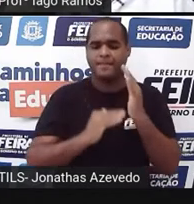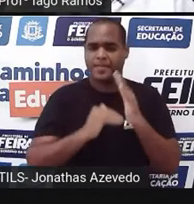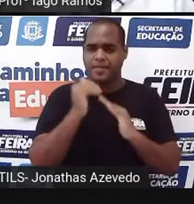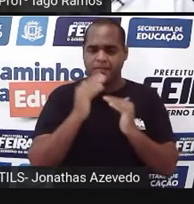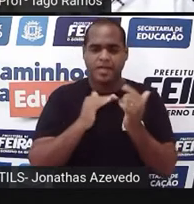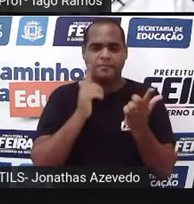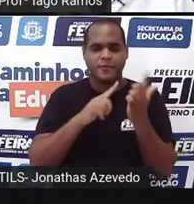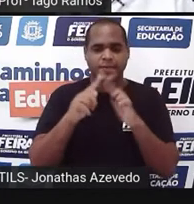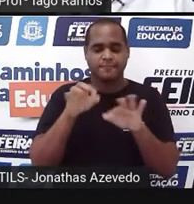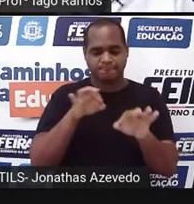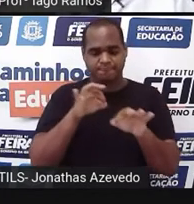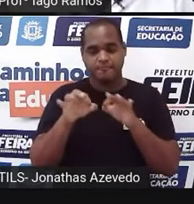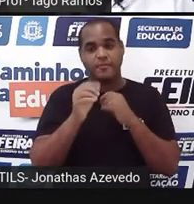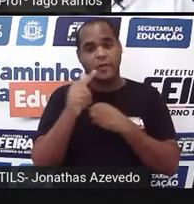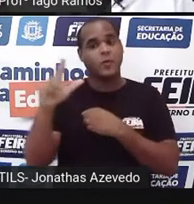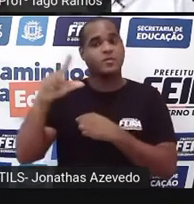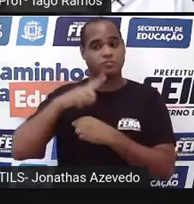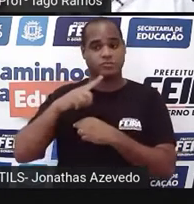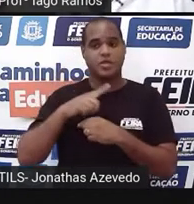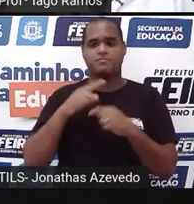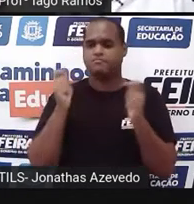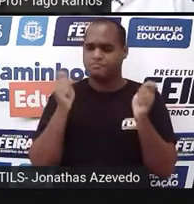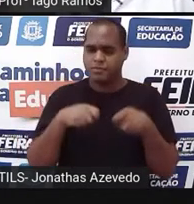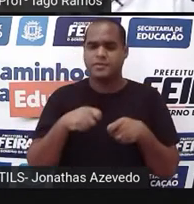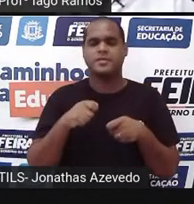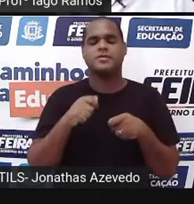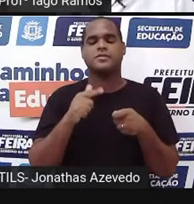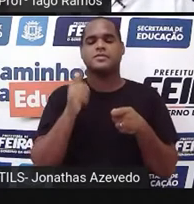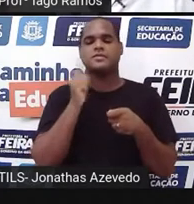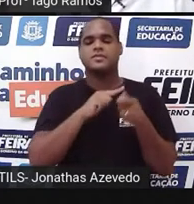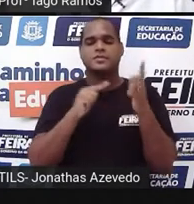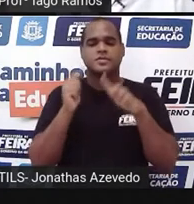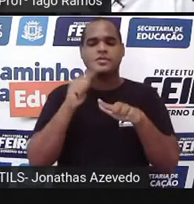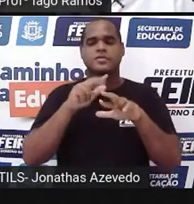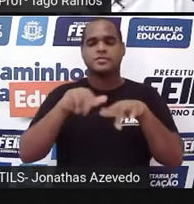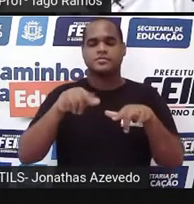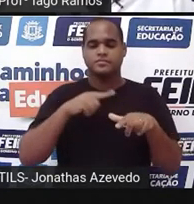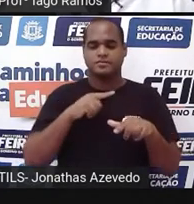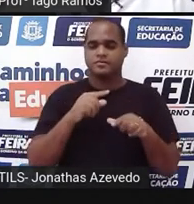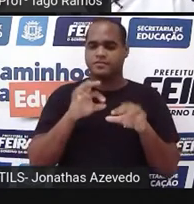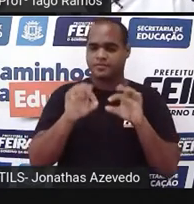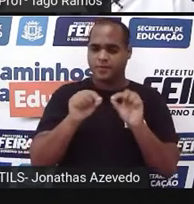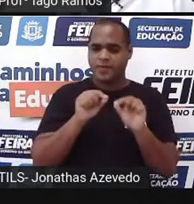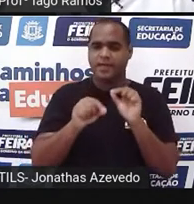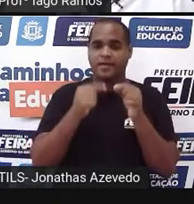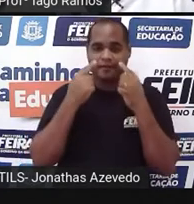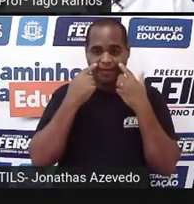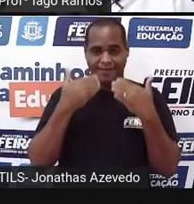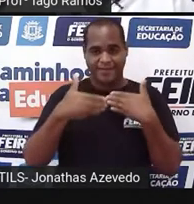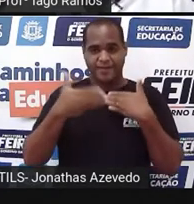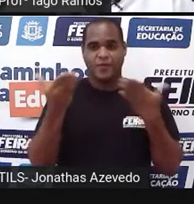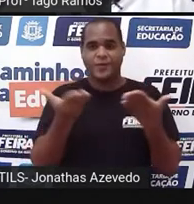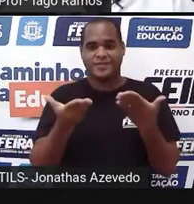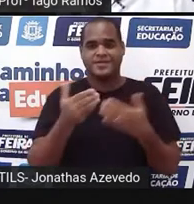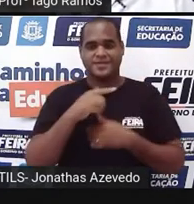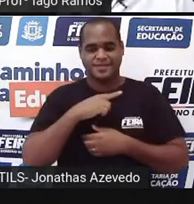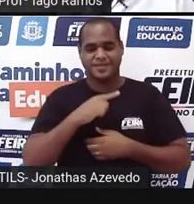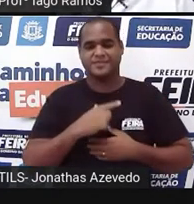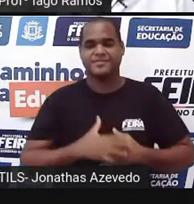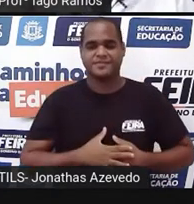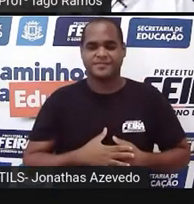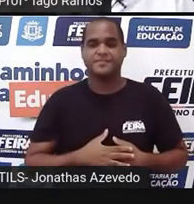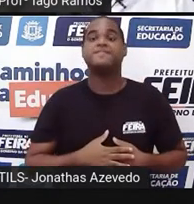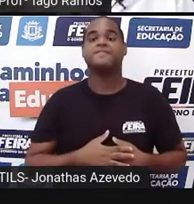para esse problema só que existe outra forma de resolução e essa outra forma de resolução que a gente vai ver aqui nessa aula tá bom